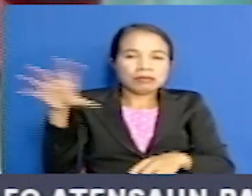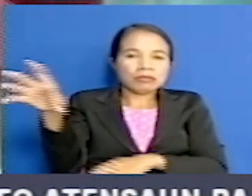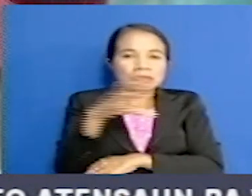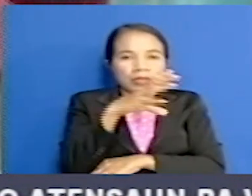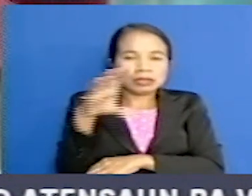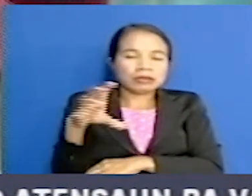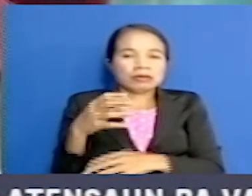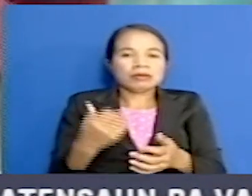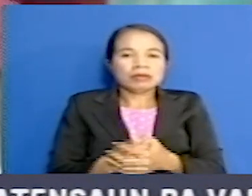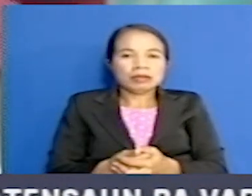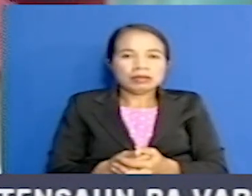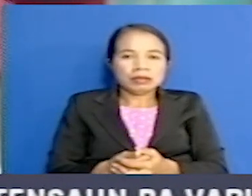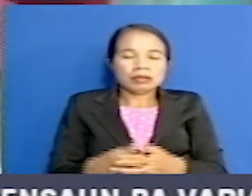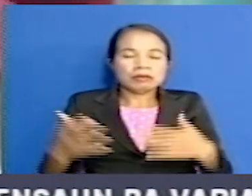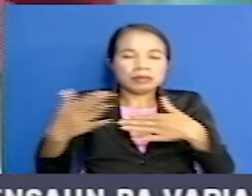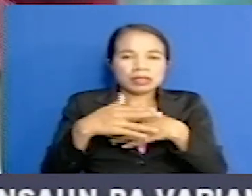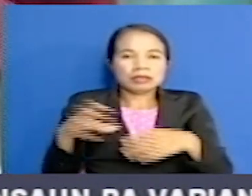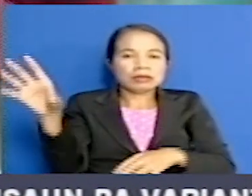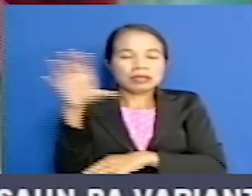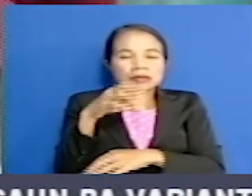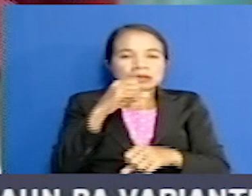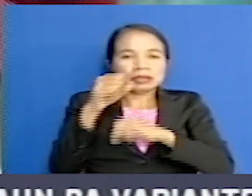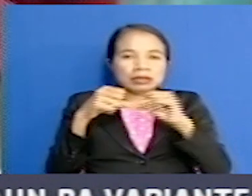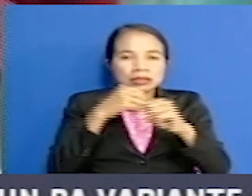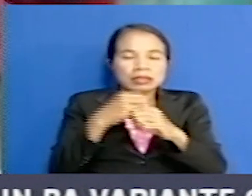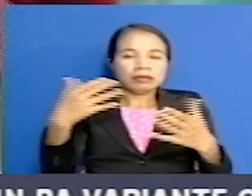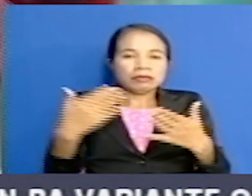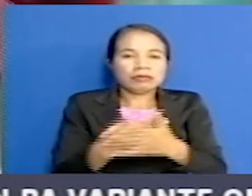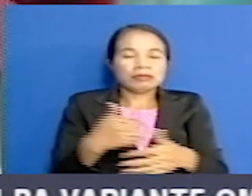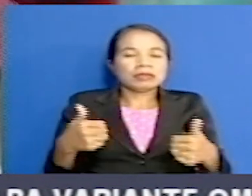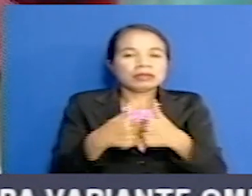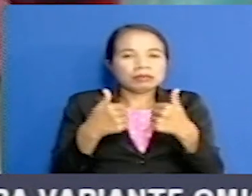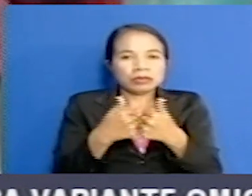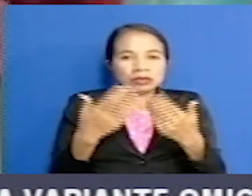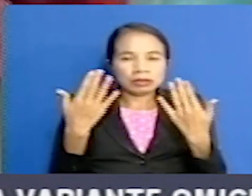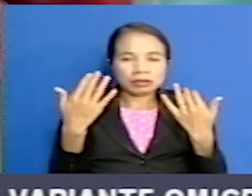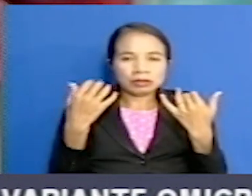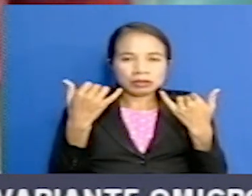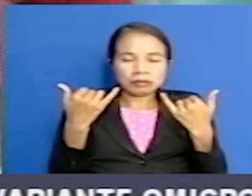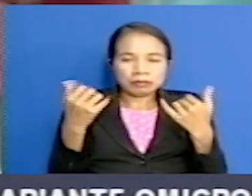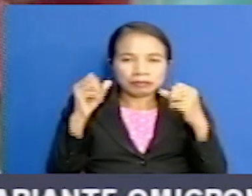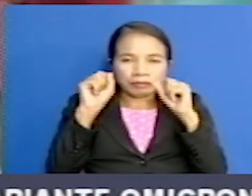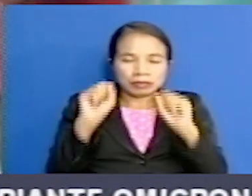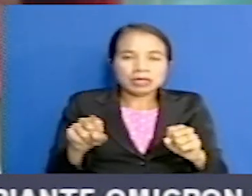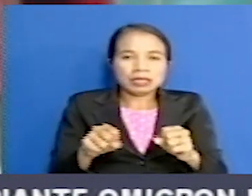está vento, estamos na natal, estamos na tina fogo, luz de esporto e também, a tu pele...